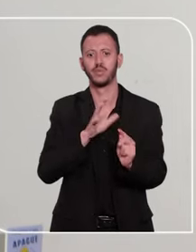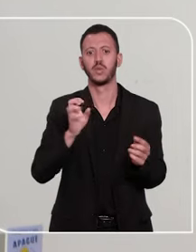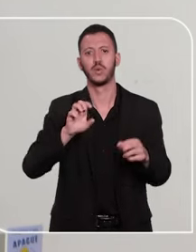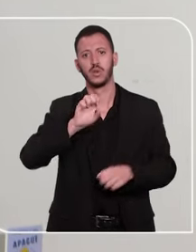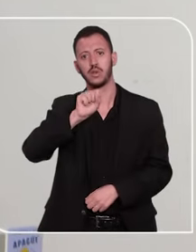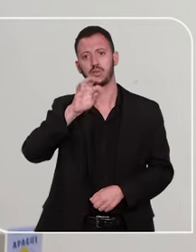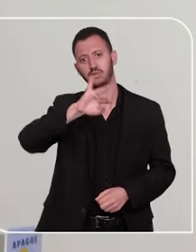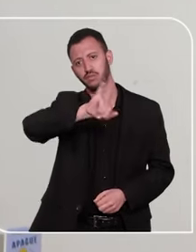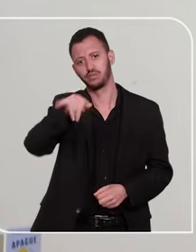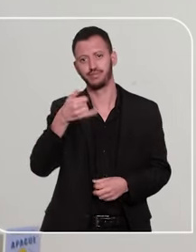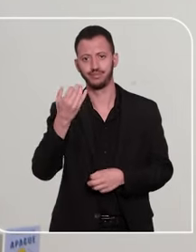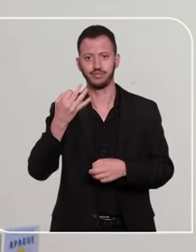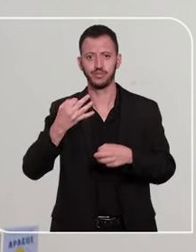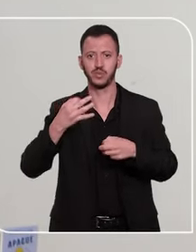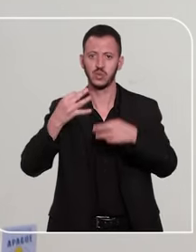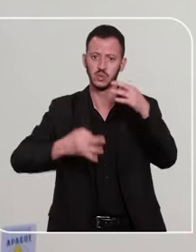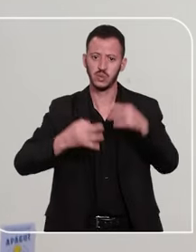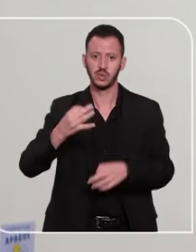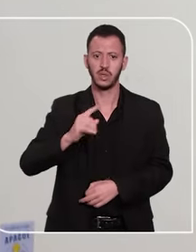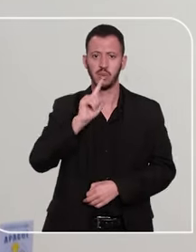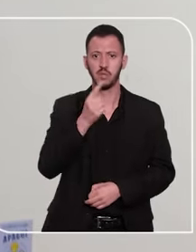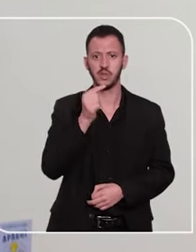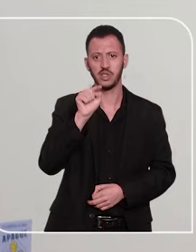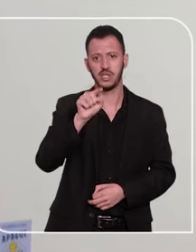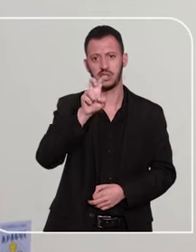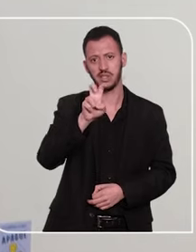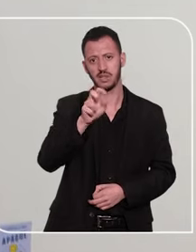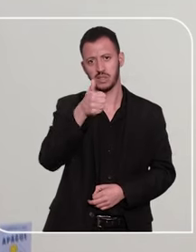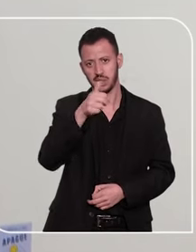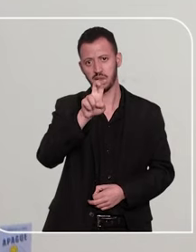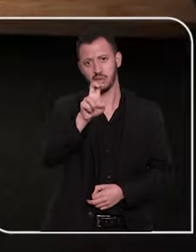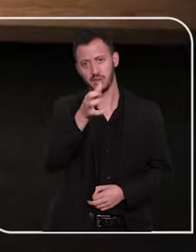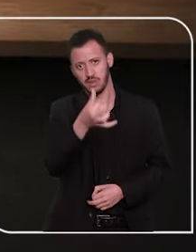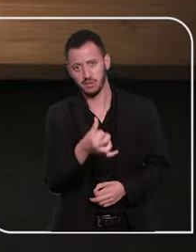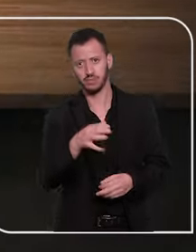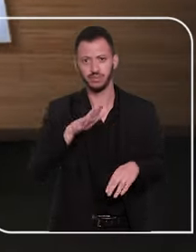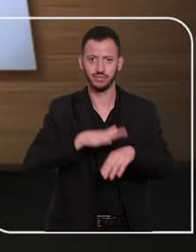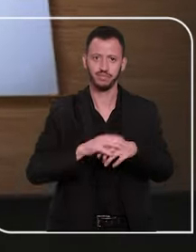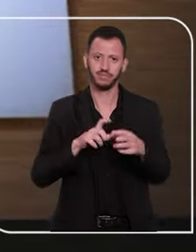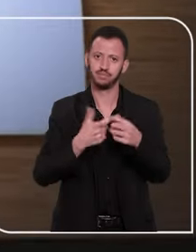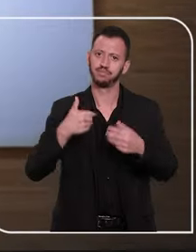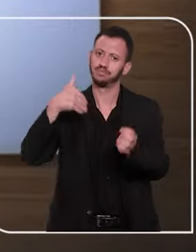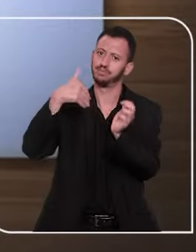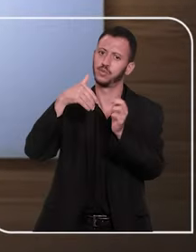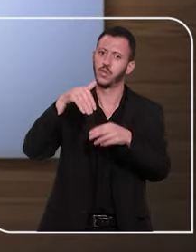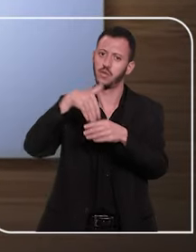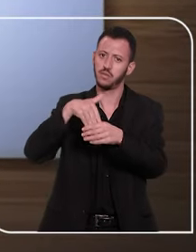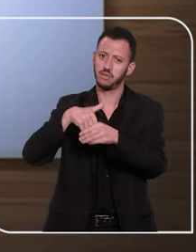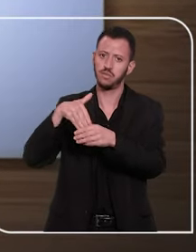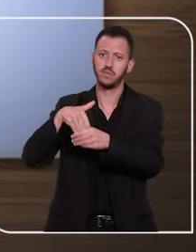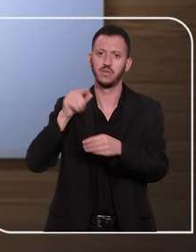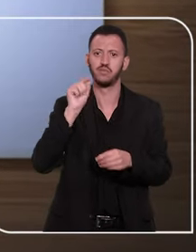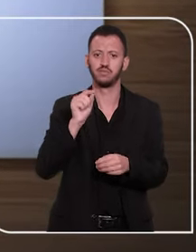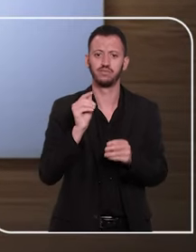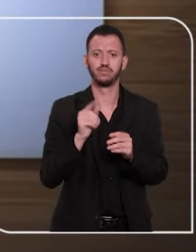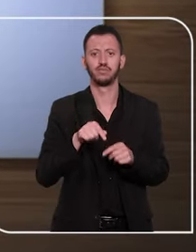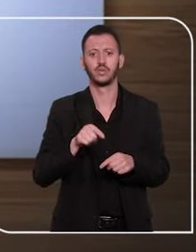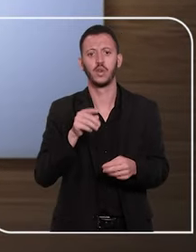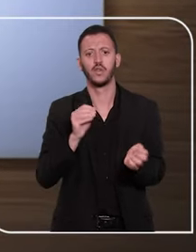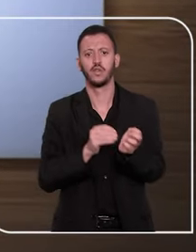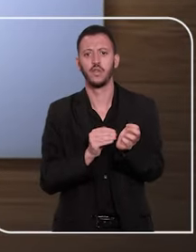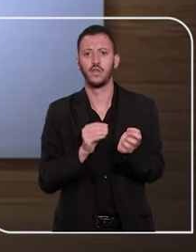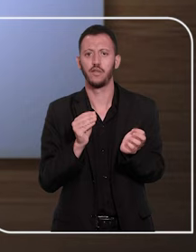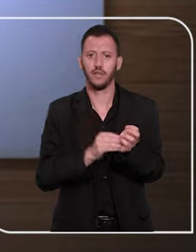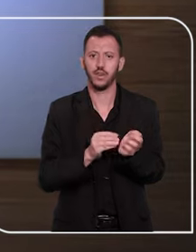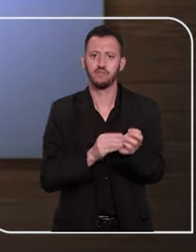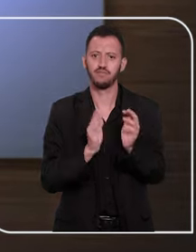segunda sessão do STJ no julgamento do tema 1156 estabeleceu por maioria de votos a tese de que o